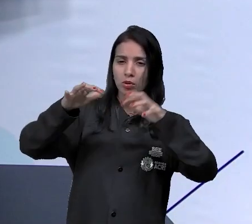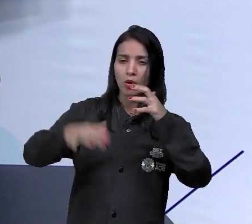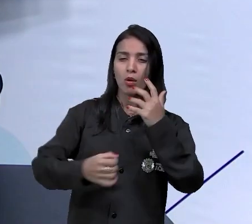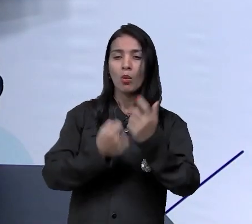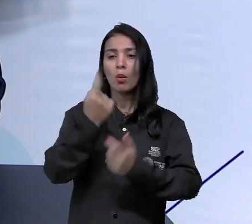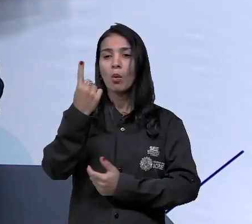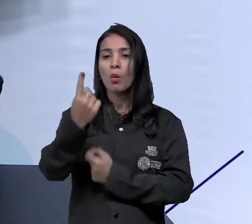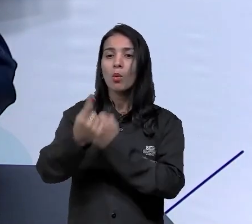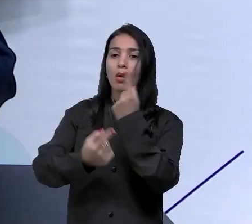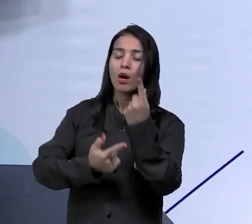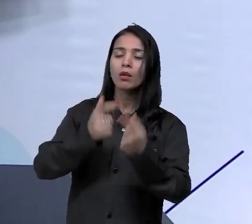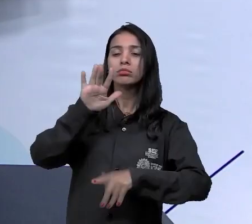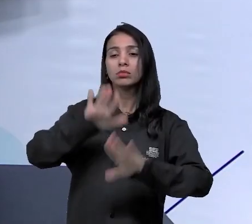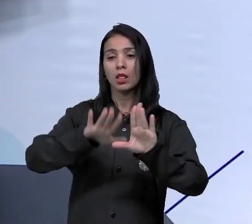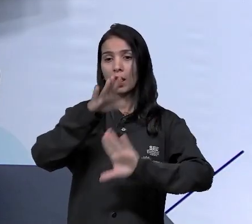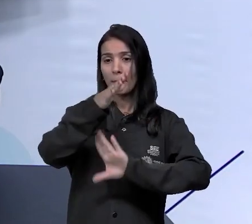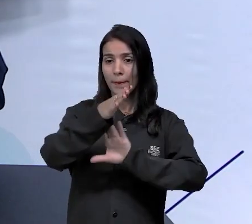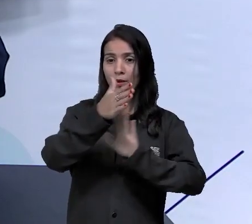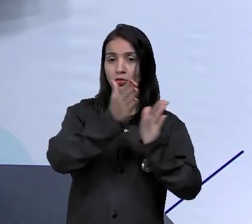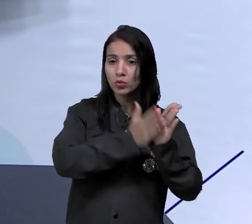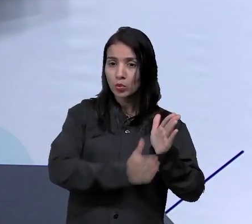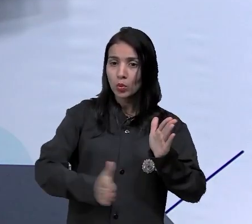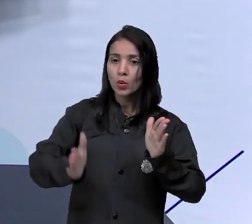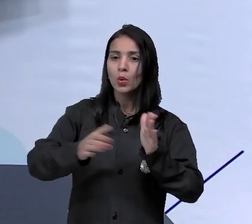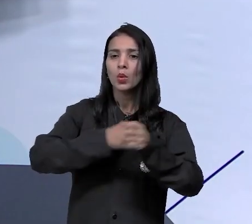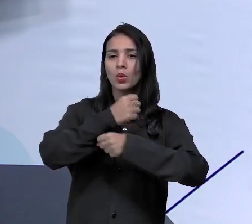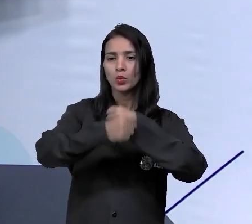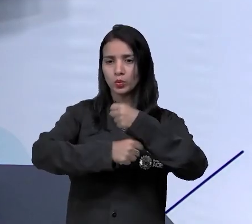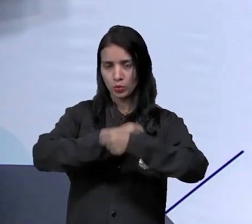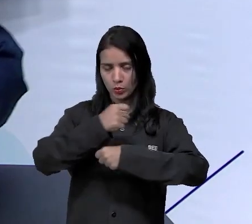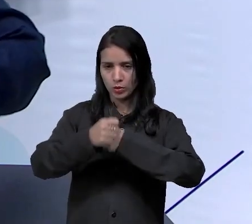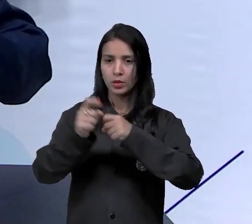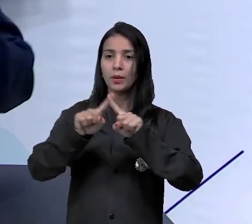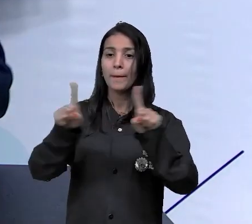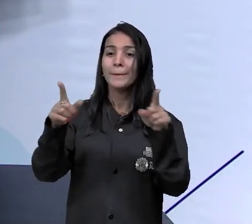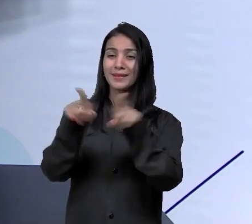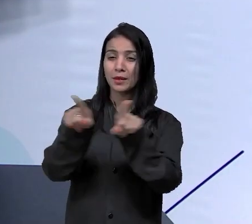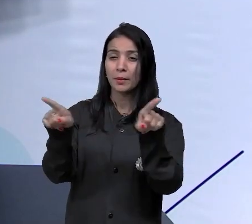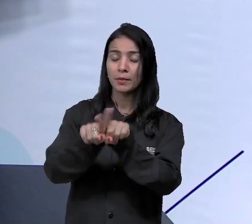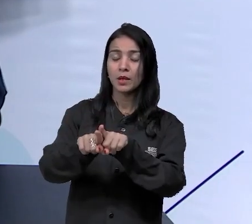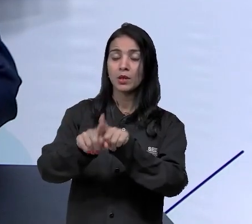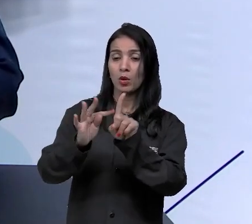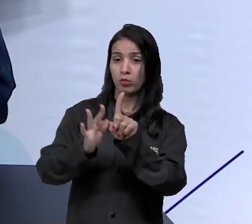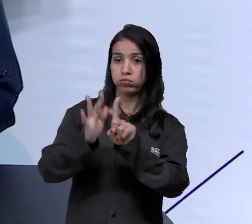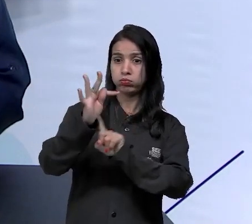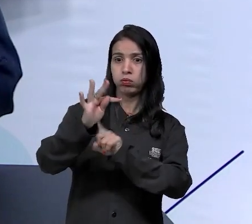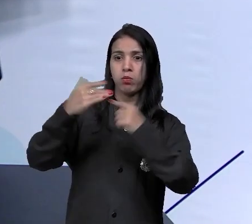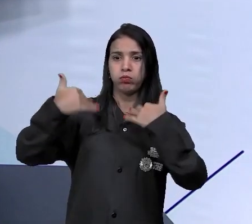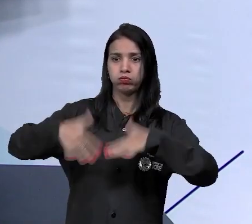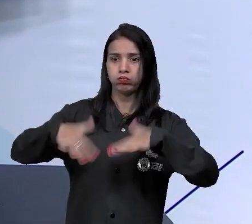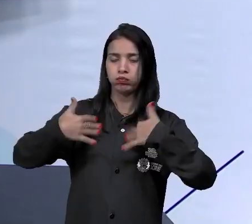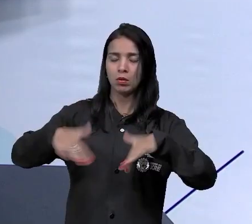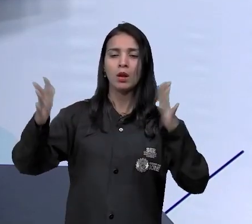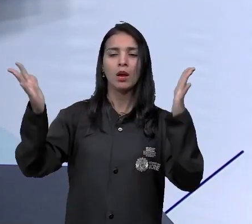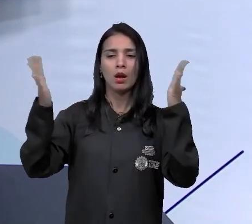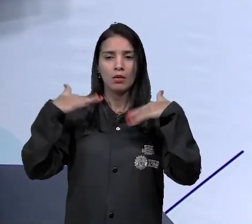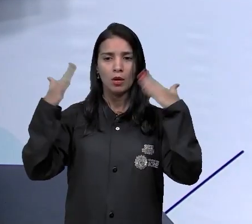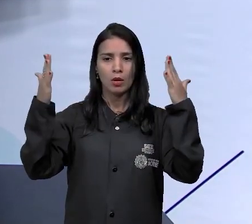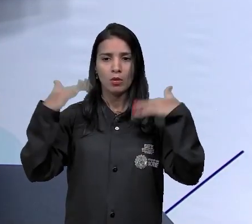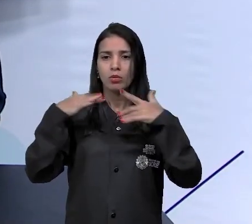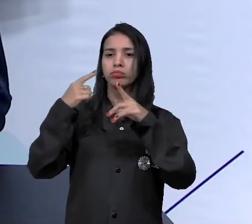do período do ano, e ele também é um clima quente por causa das altas temperaturas. Por isso a gente chama de